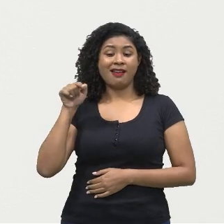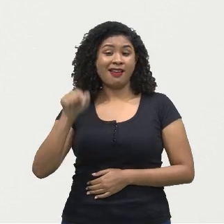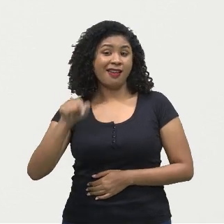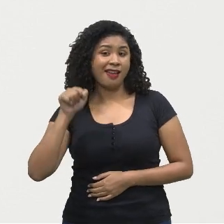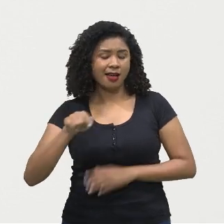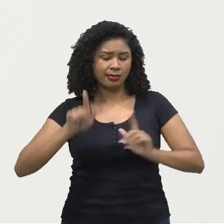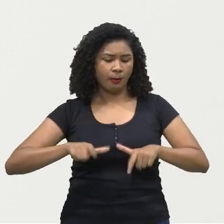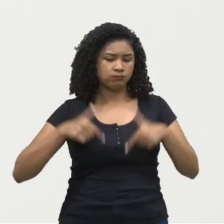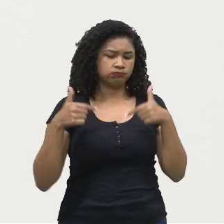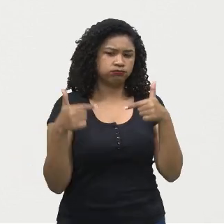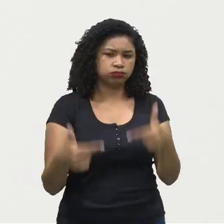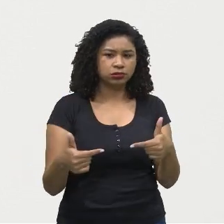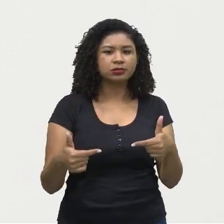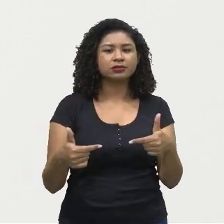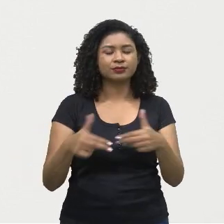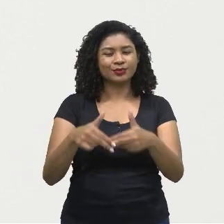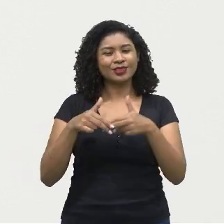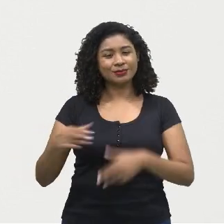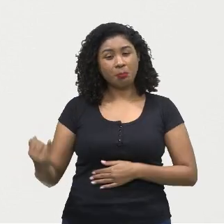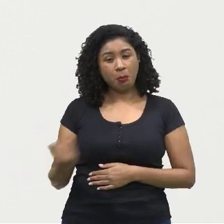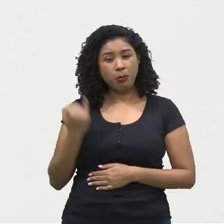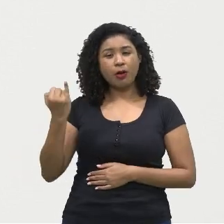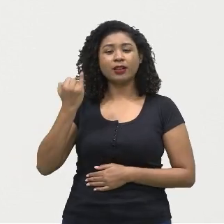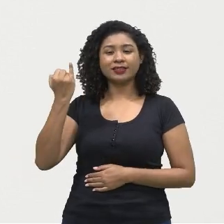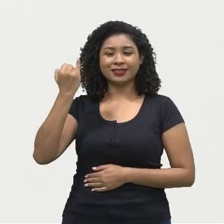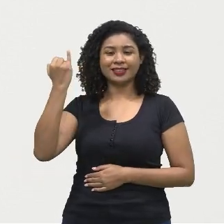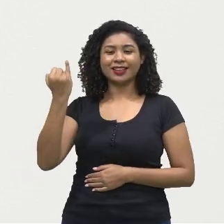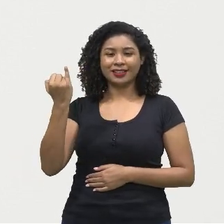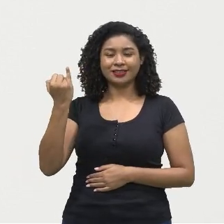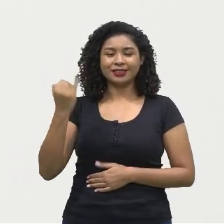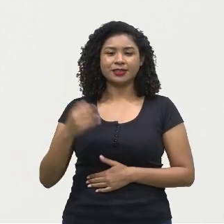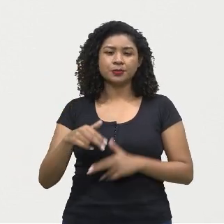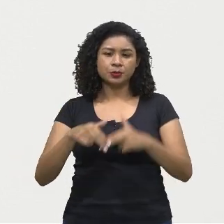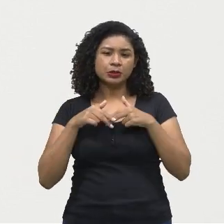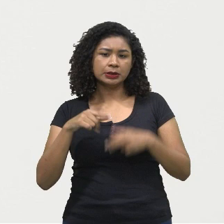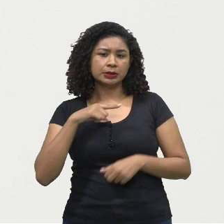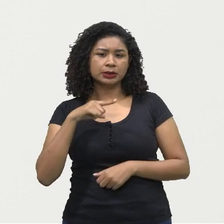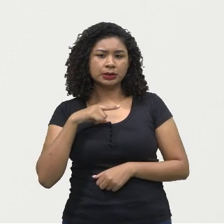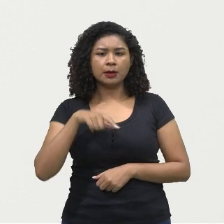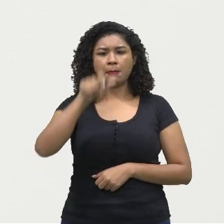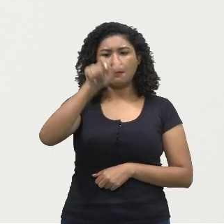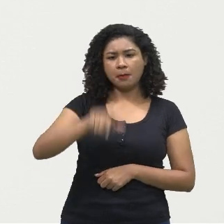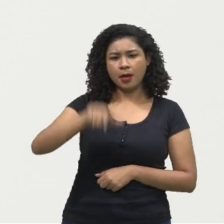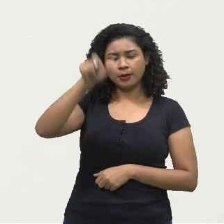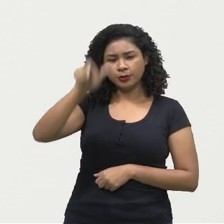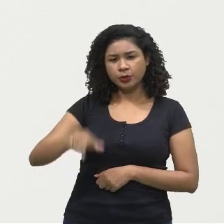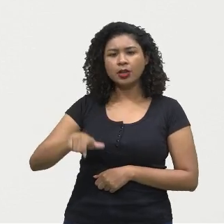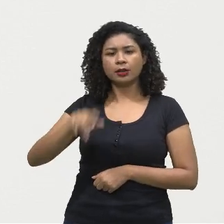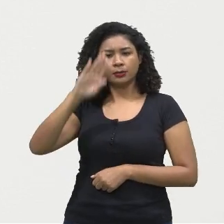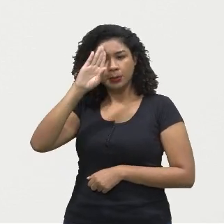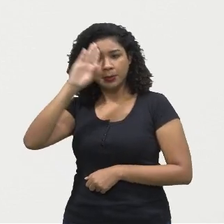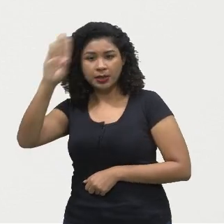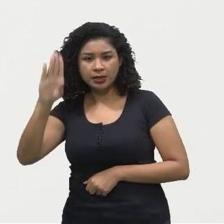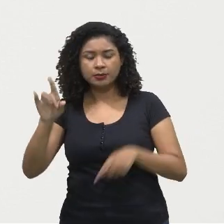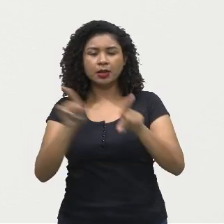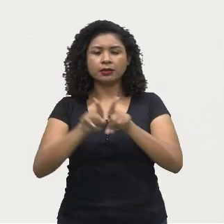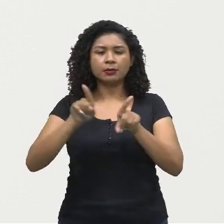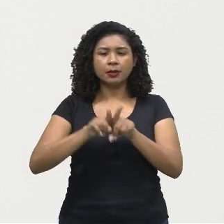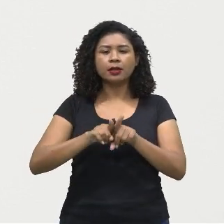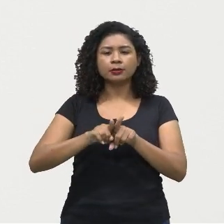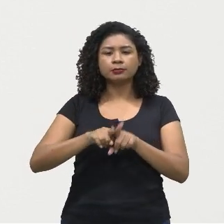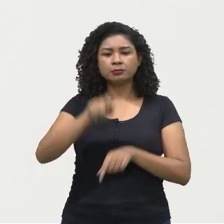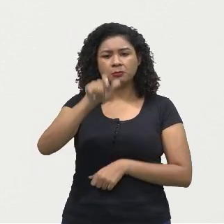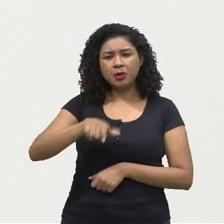elas que agem, elas são fundamentais. Então nós temos as personagens protagonistas e as antagonistas, e